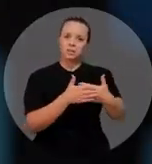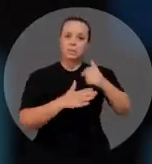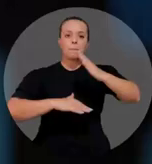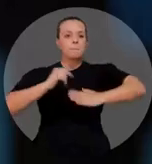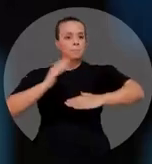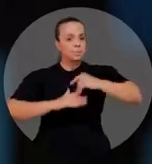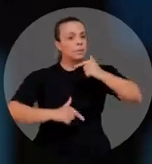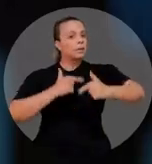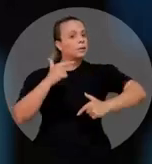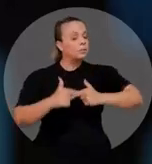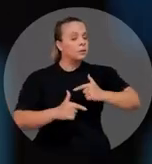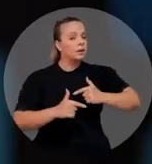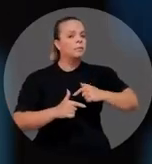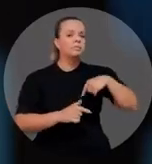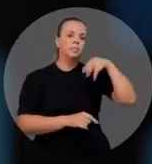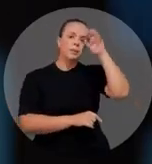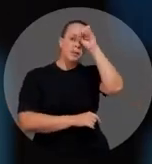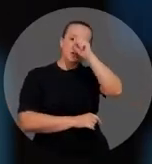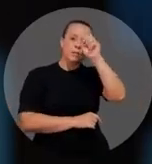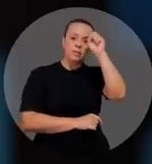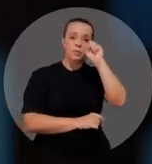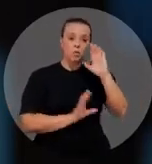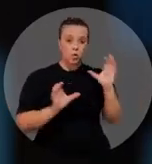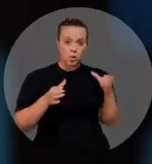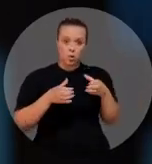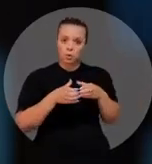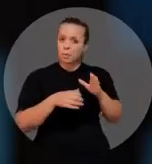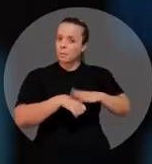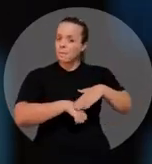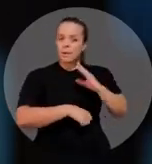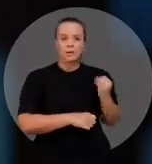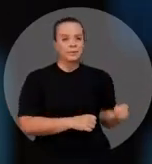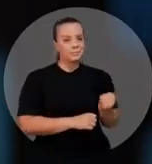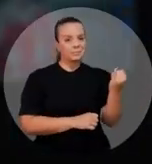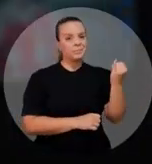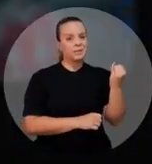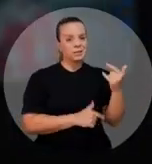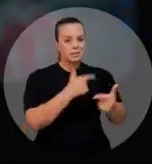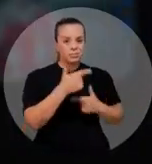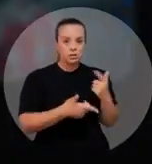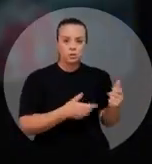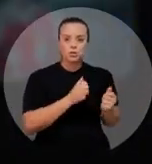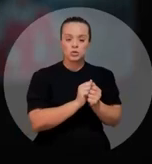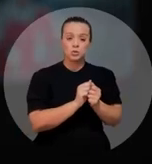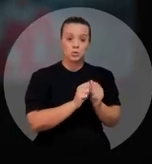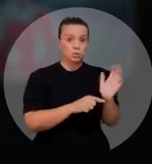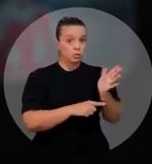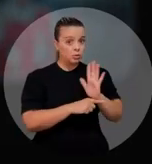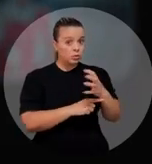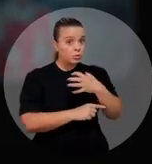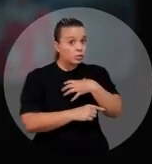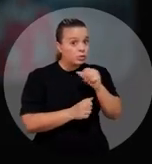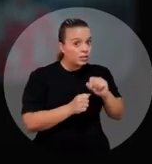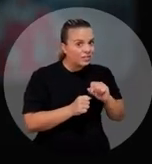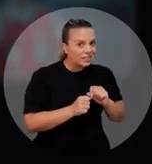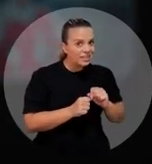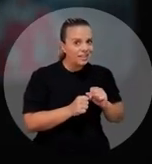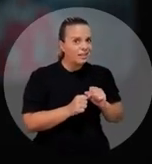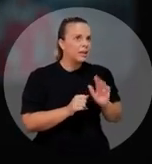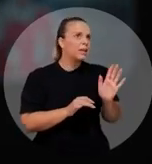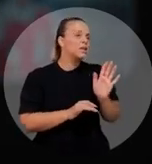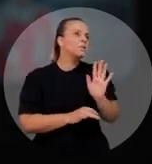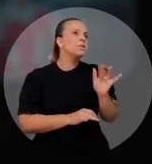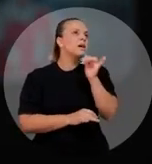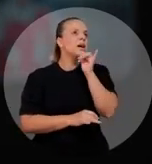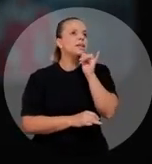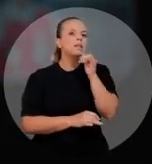carreira foi que o coletivo é o que mais importa. A forma de fazer cinema